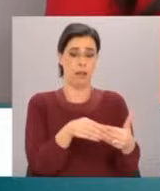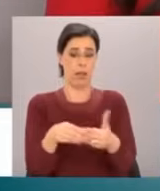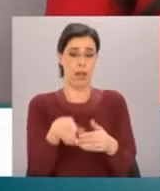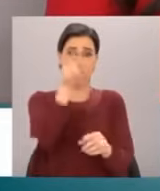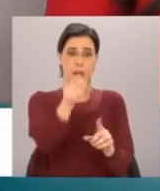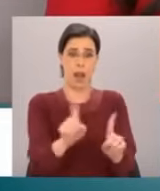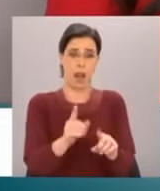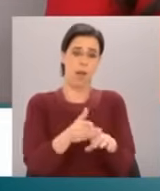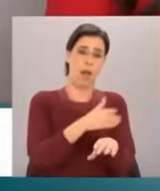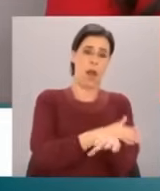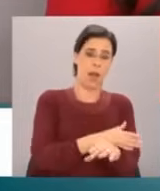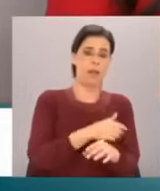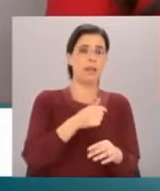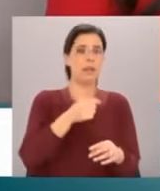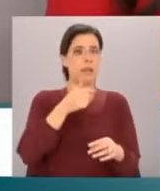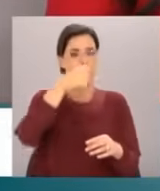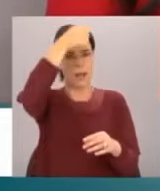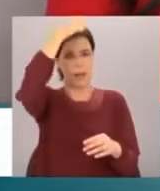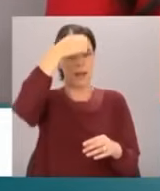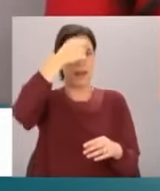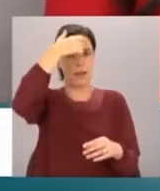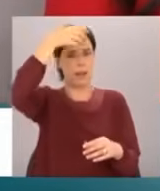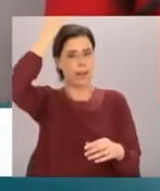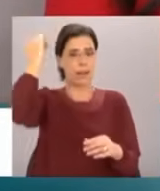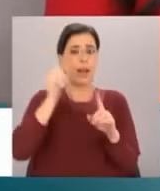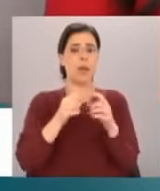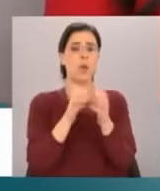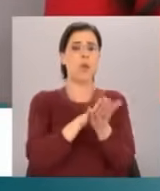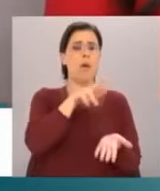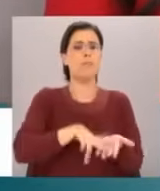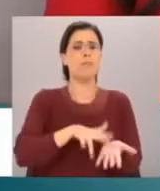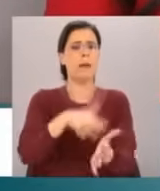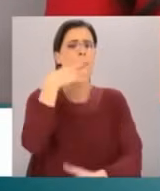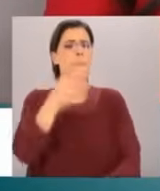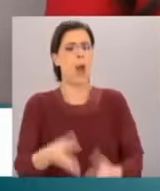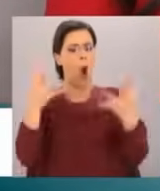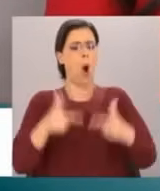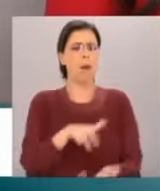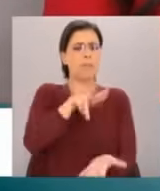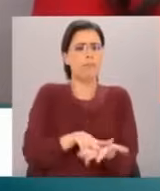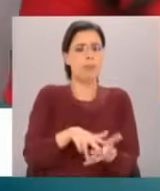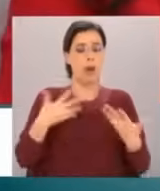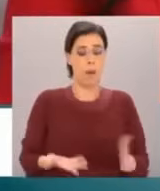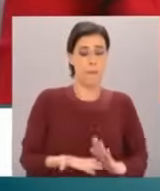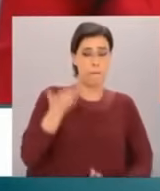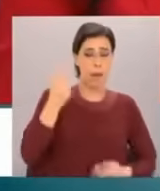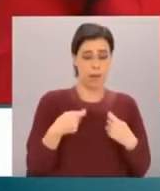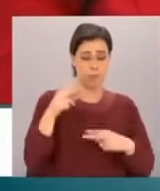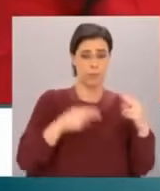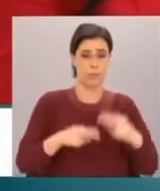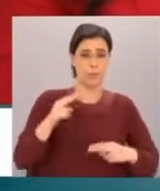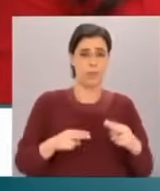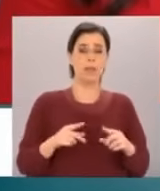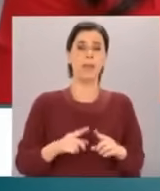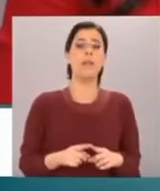a liderança dentro real fosse André Silva realizaram todos os orçamentos filmes isto significa que se hoje temos a maior carga fiscal da